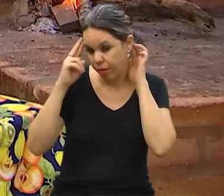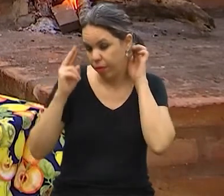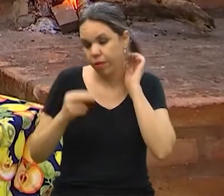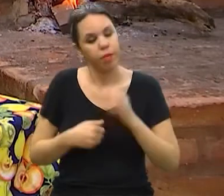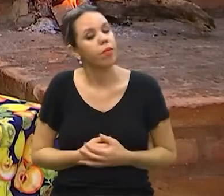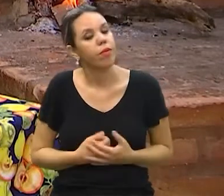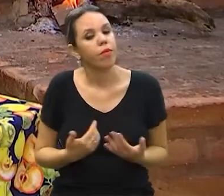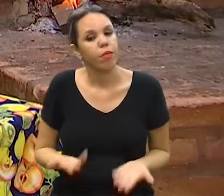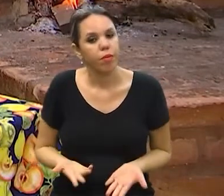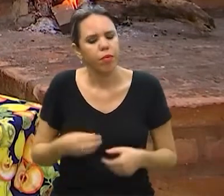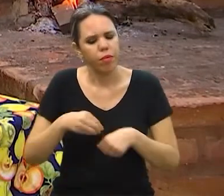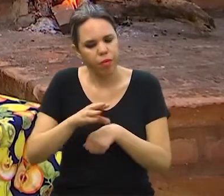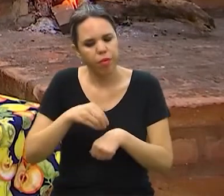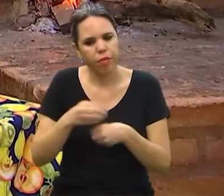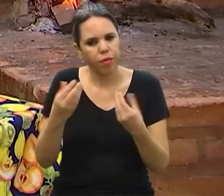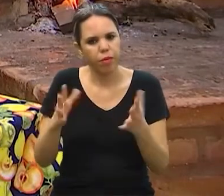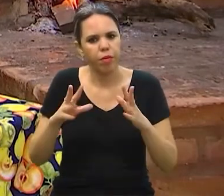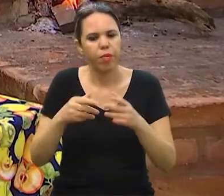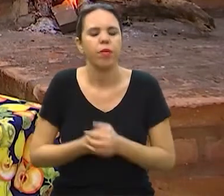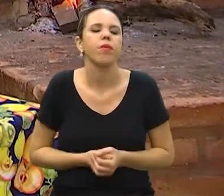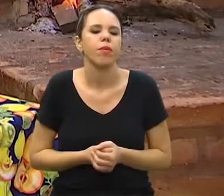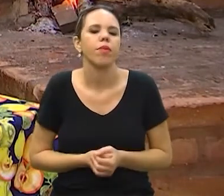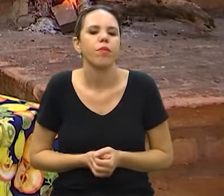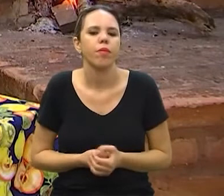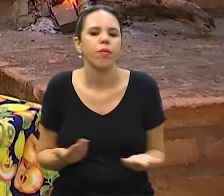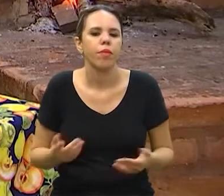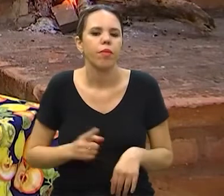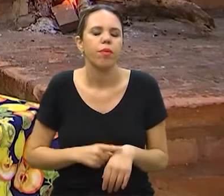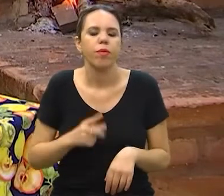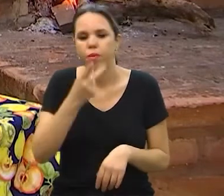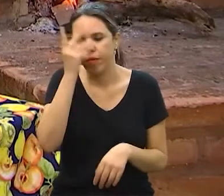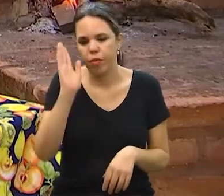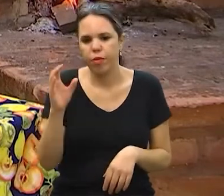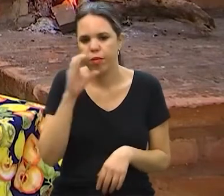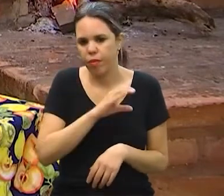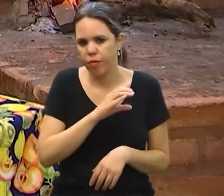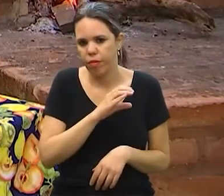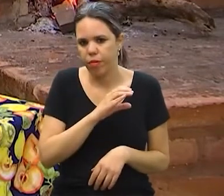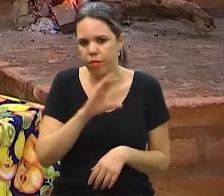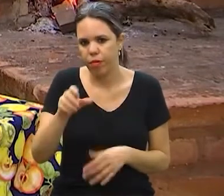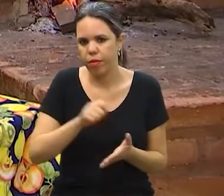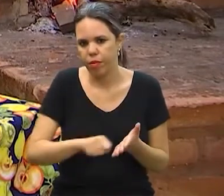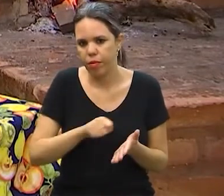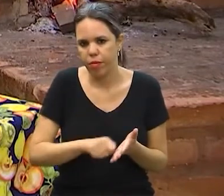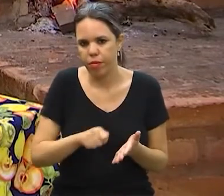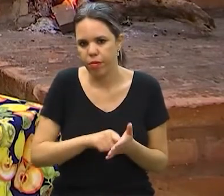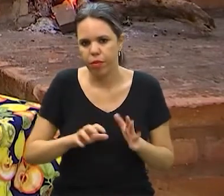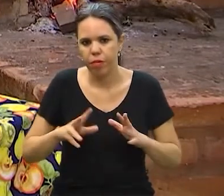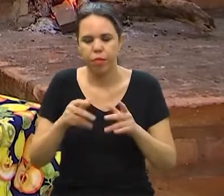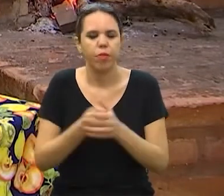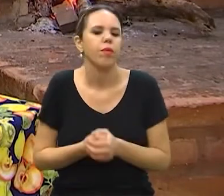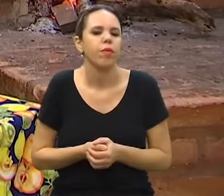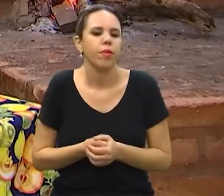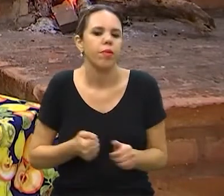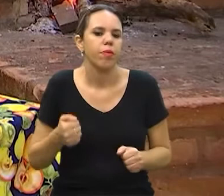chefe. E aí eu vou passando, vou entregando tudo, né? Então, nesse momento, o pessoal já correu lá para pegar o caderninho, para anotar tudo